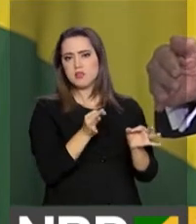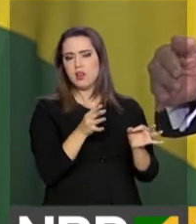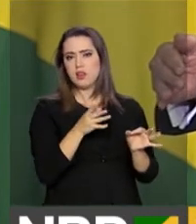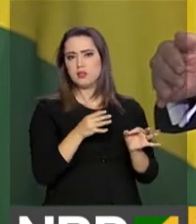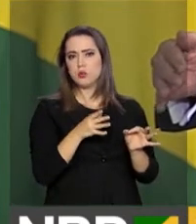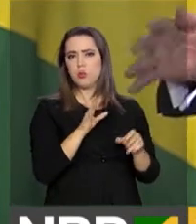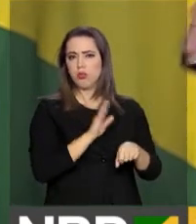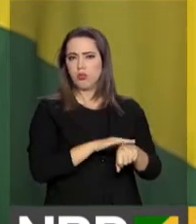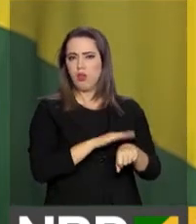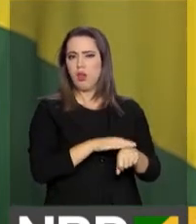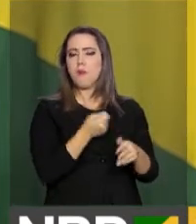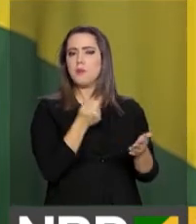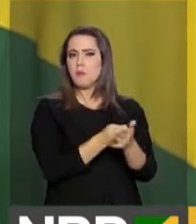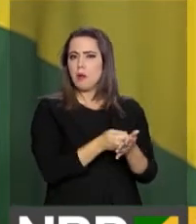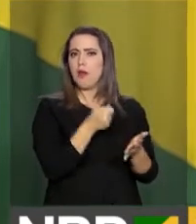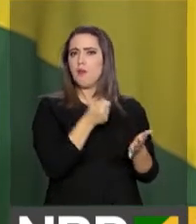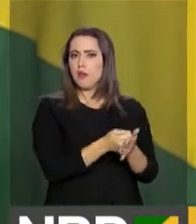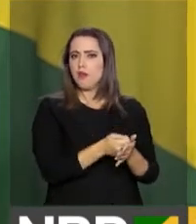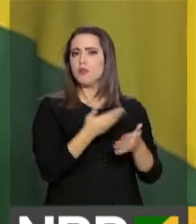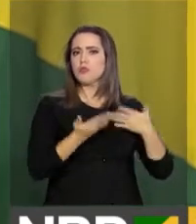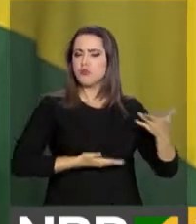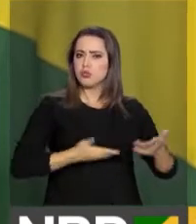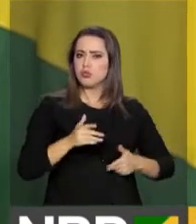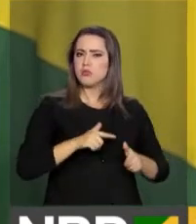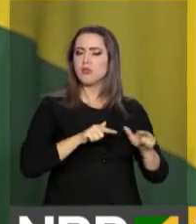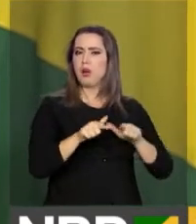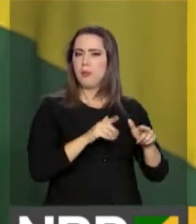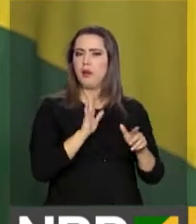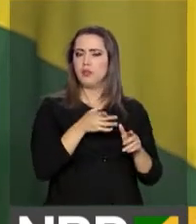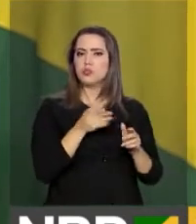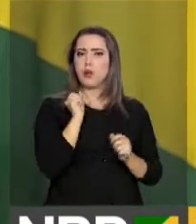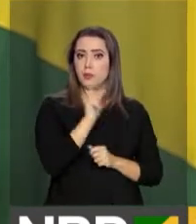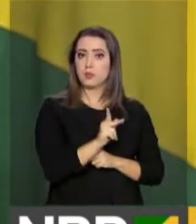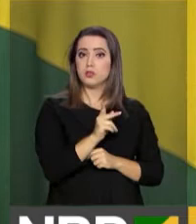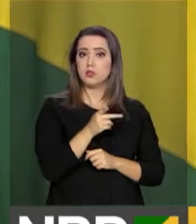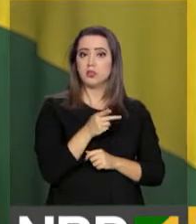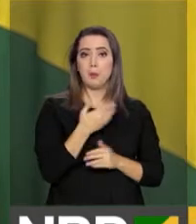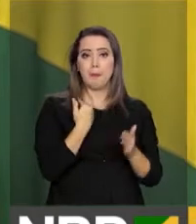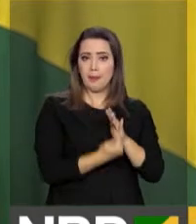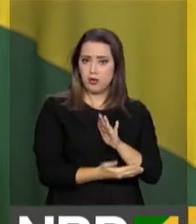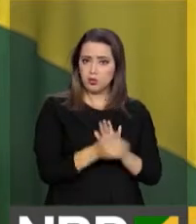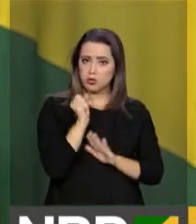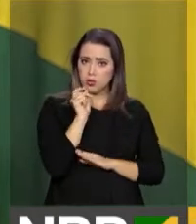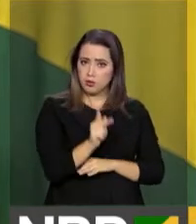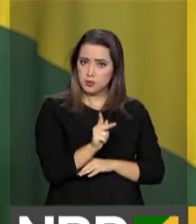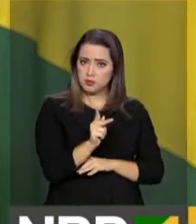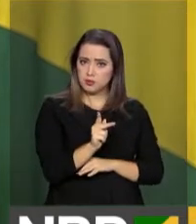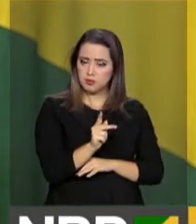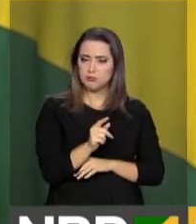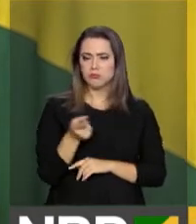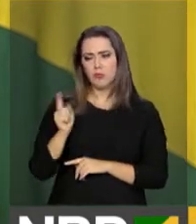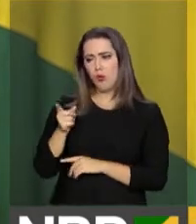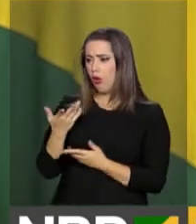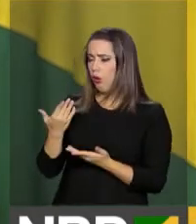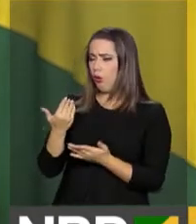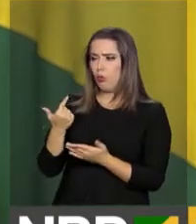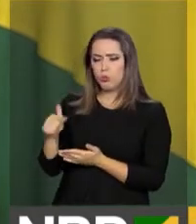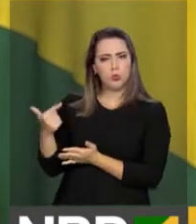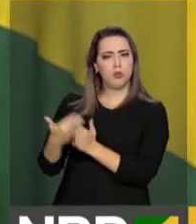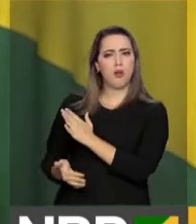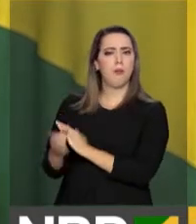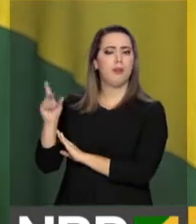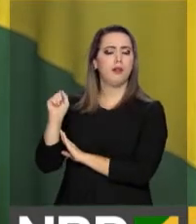serviço e poderão aposentar se a qualquer momento não se aposentaram mais não porque isso está